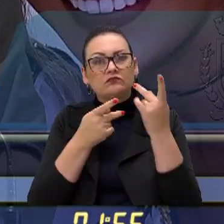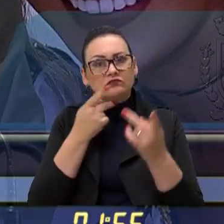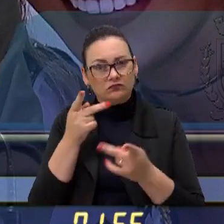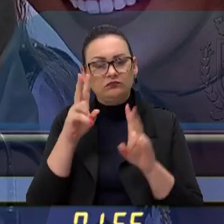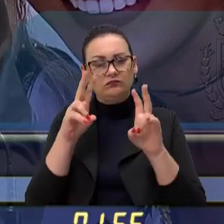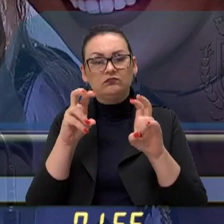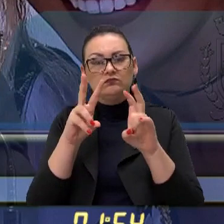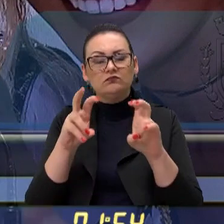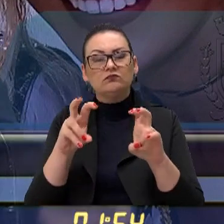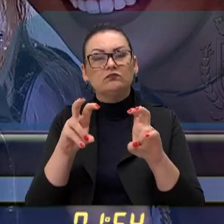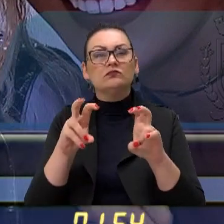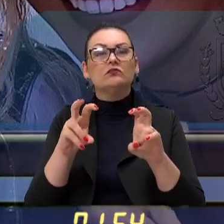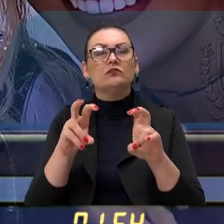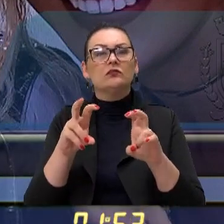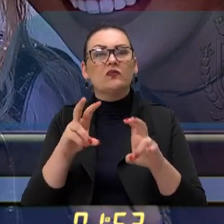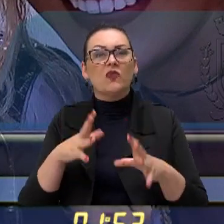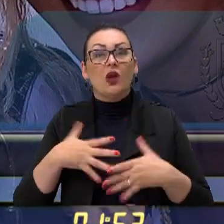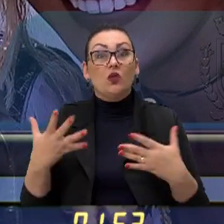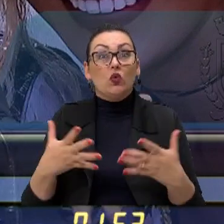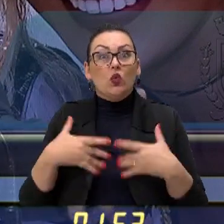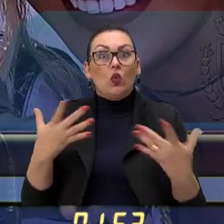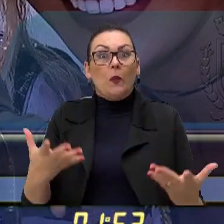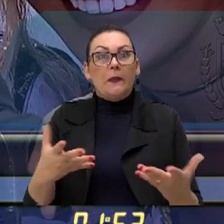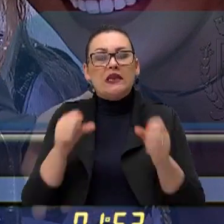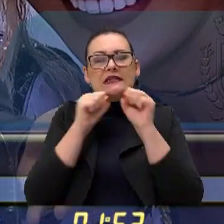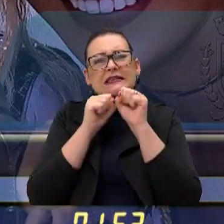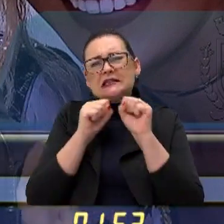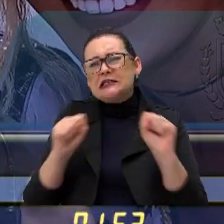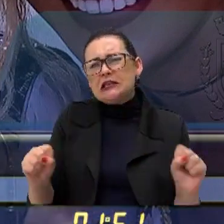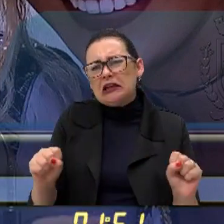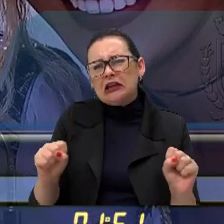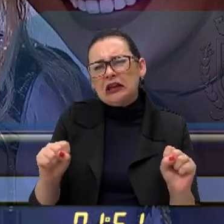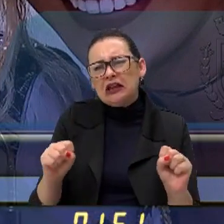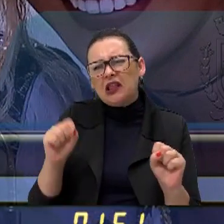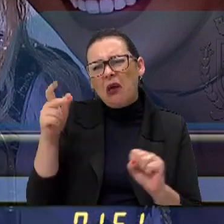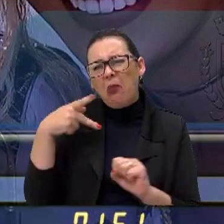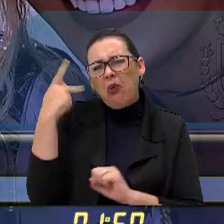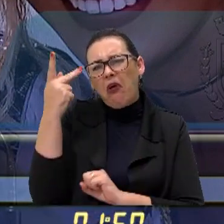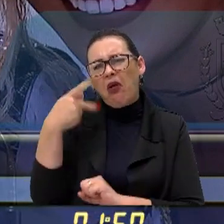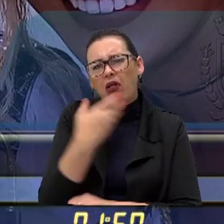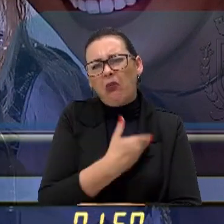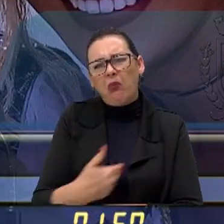esse assunto, me surpreende a secretária de